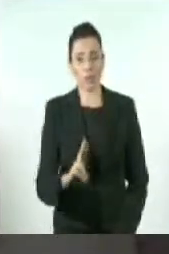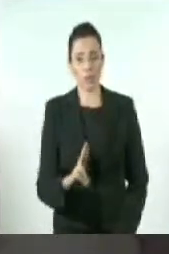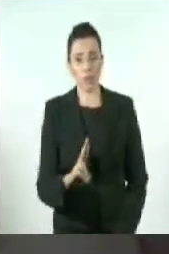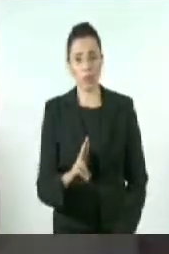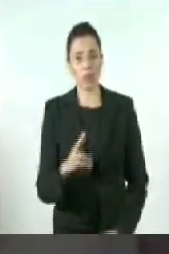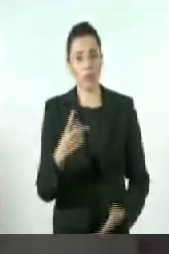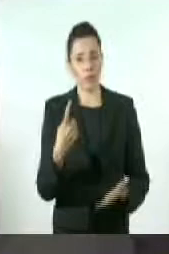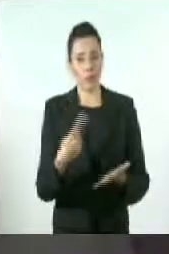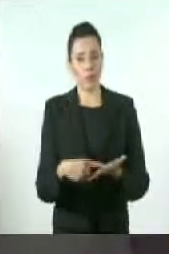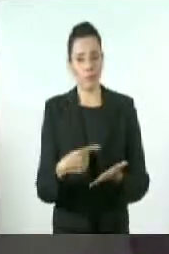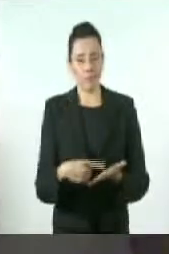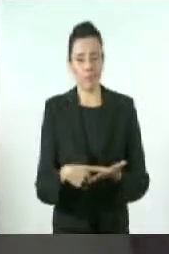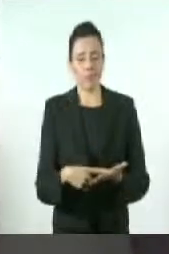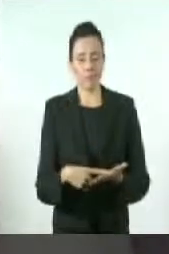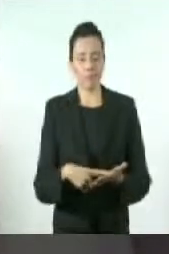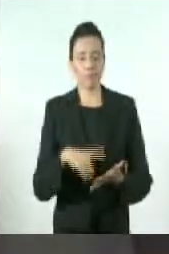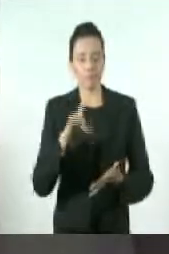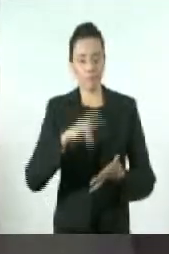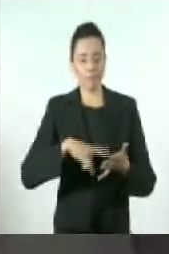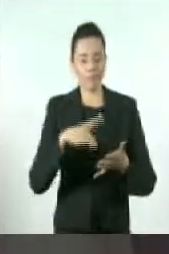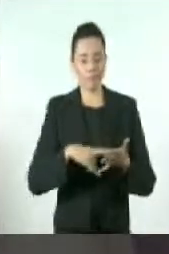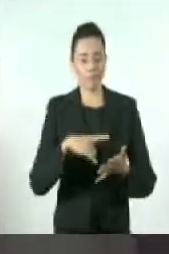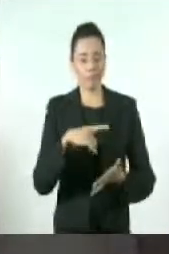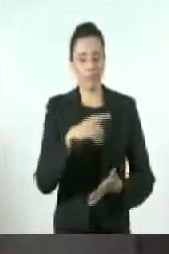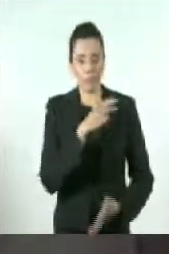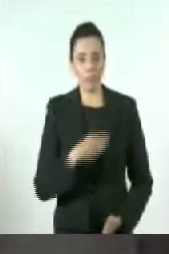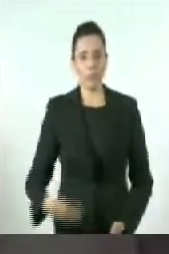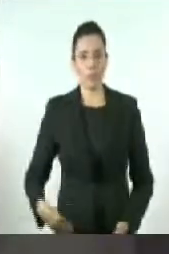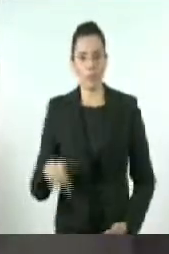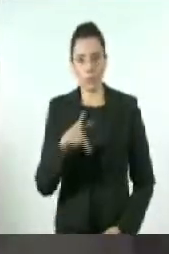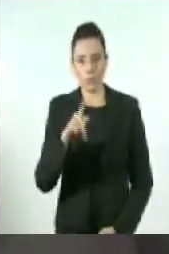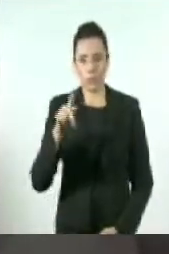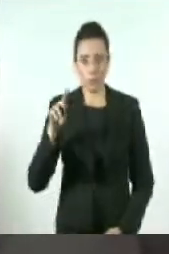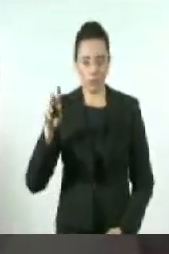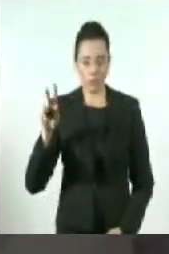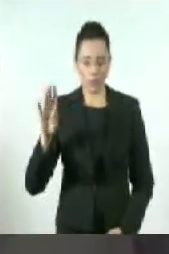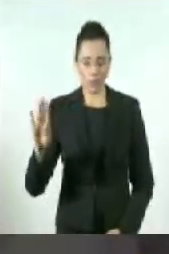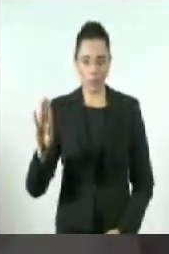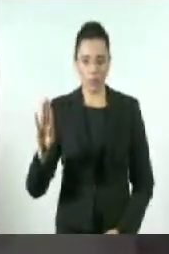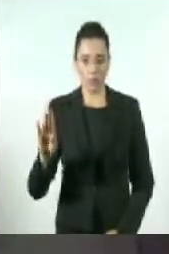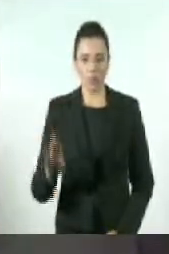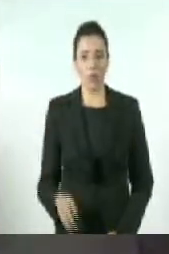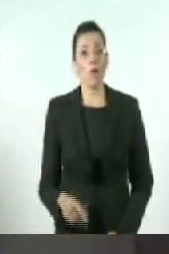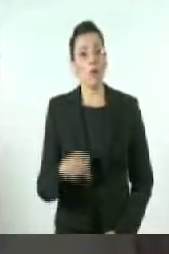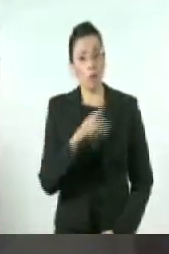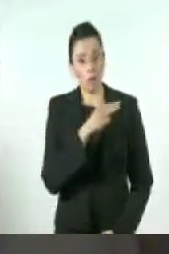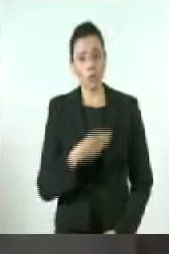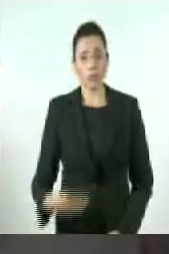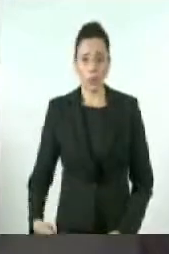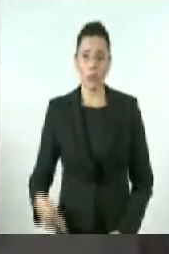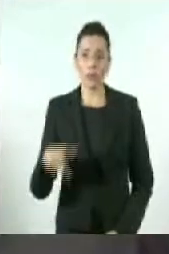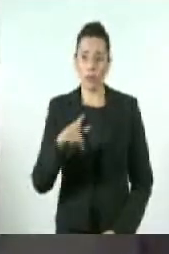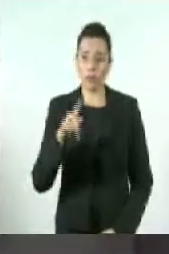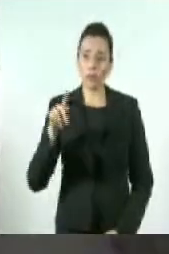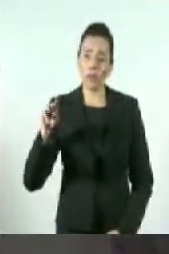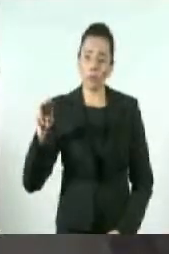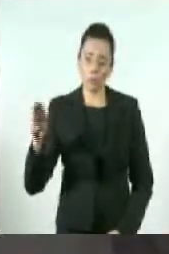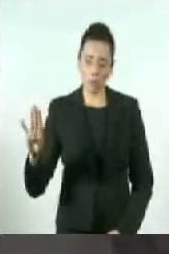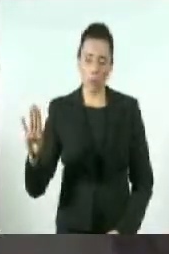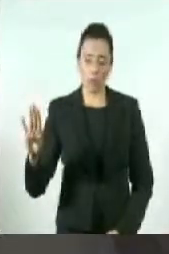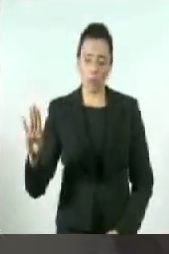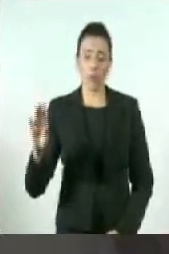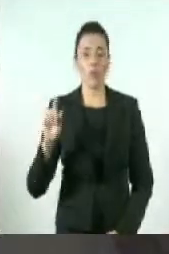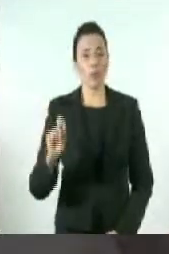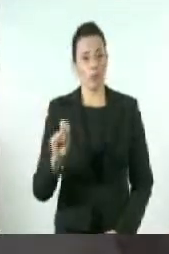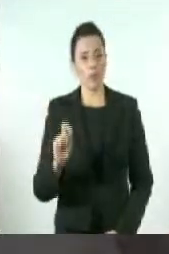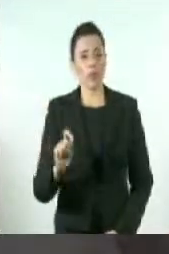o próprio Ministério Público do Trabalho que determinou no acordo a rescisão do contrato com todas essas empresas. Deputado Eduardo,